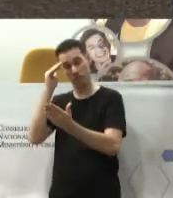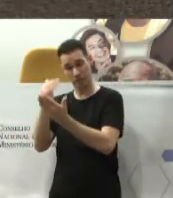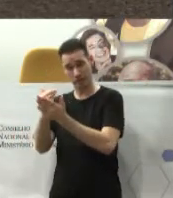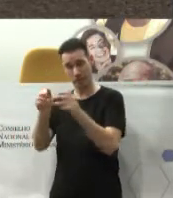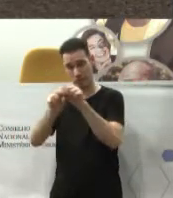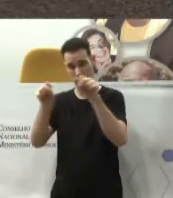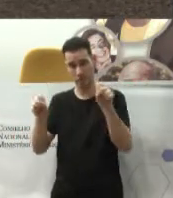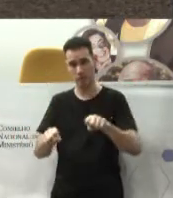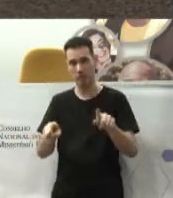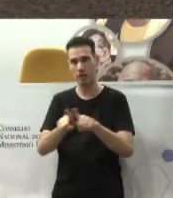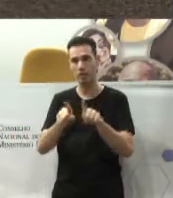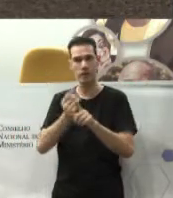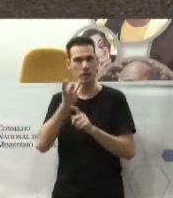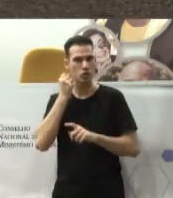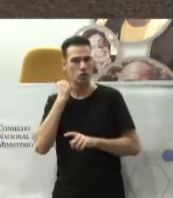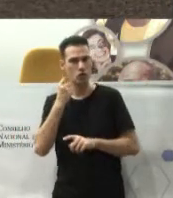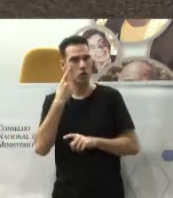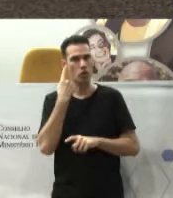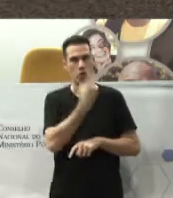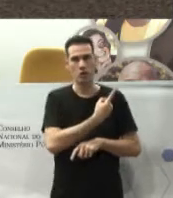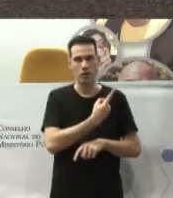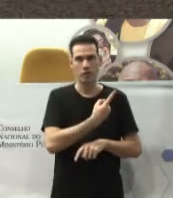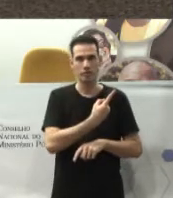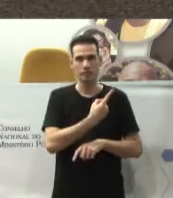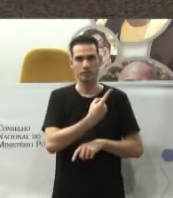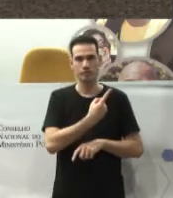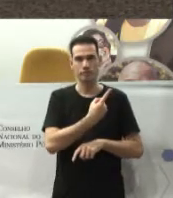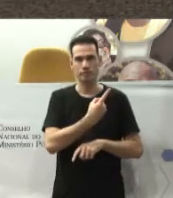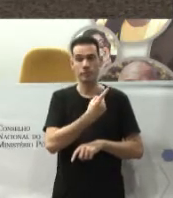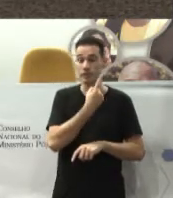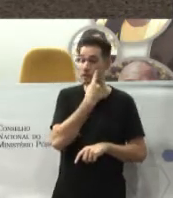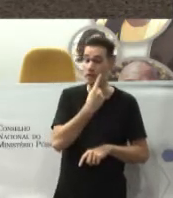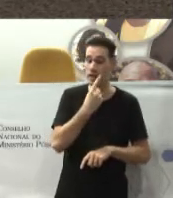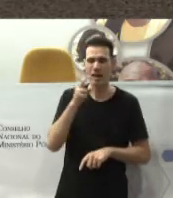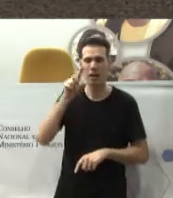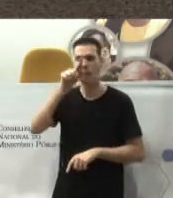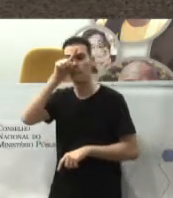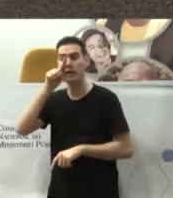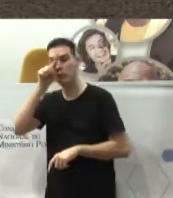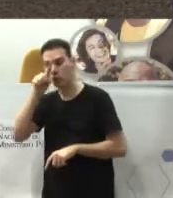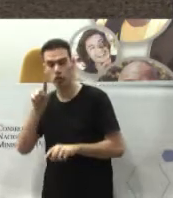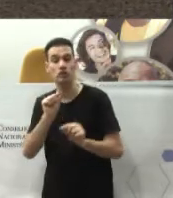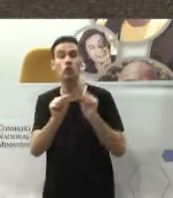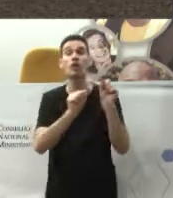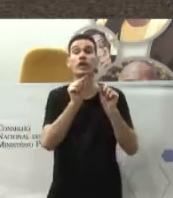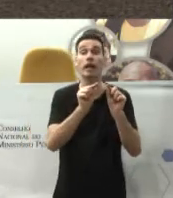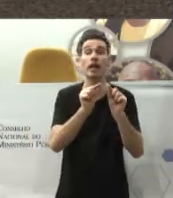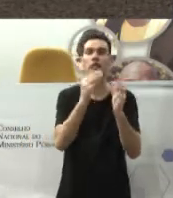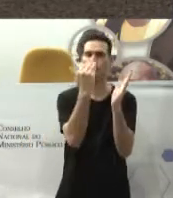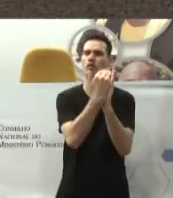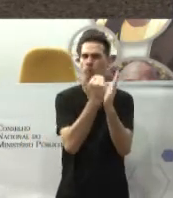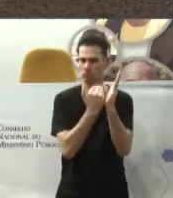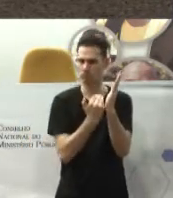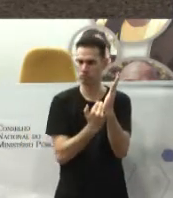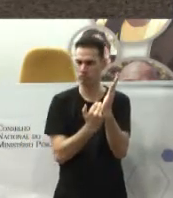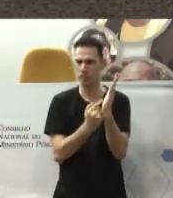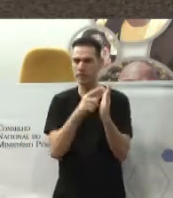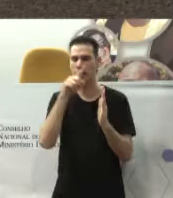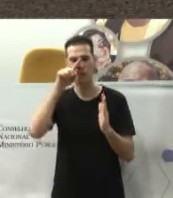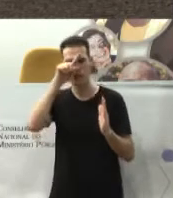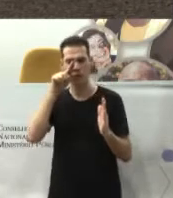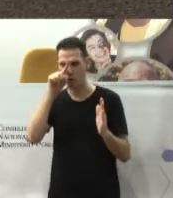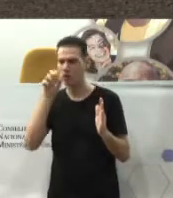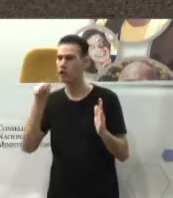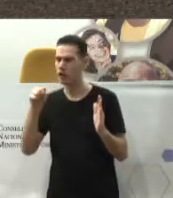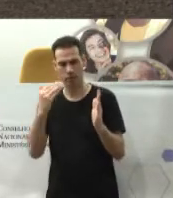A gente adotou o critério Soales de categorização de risco para cirurgias. Então, da mesma forma como o TI tem, regulado pelo